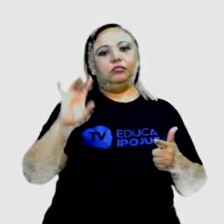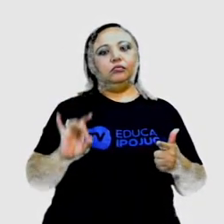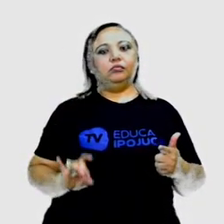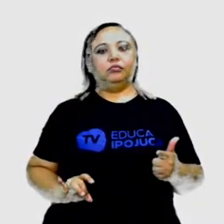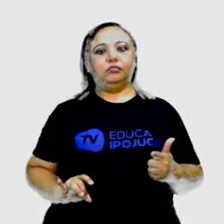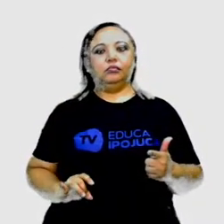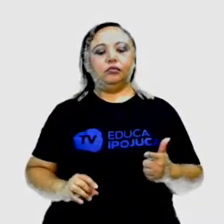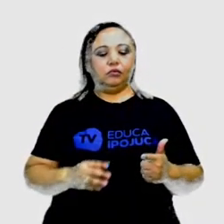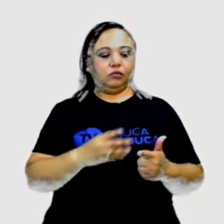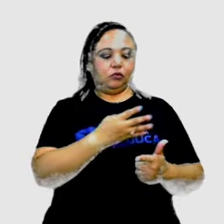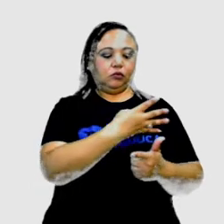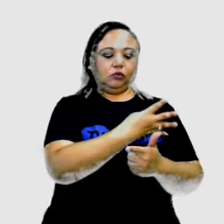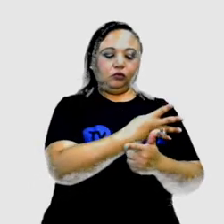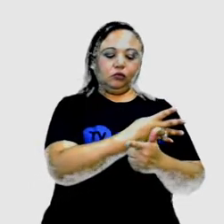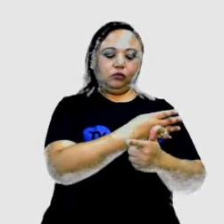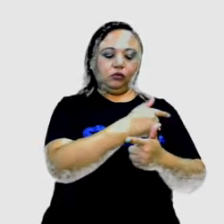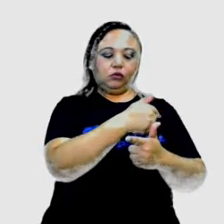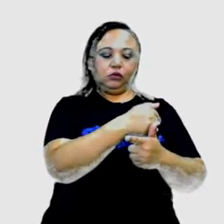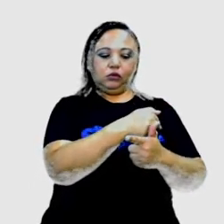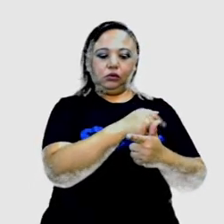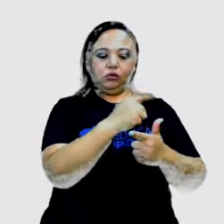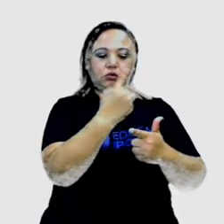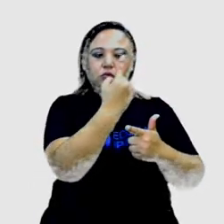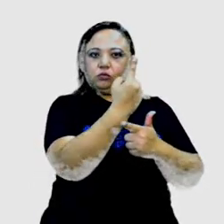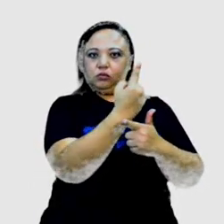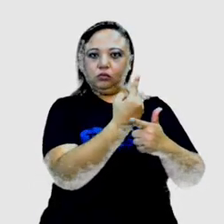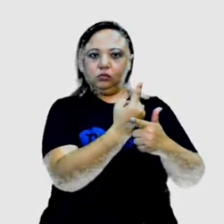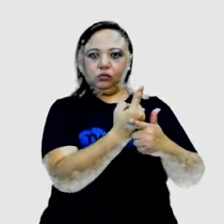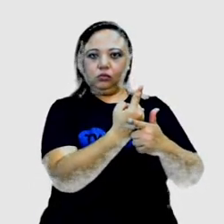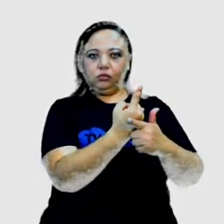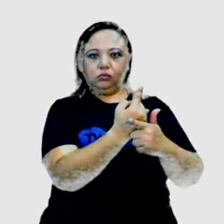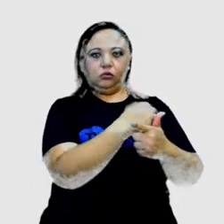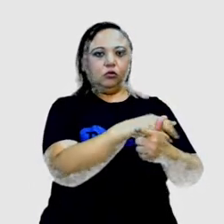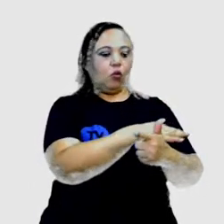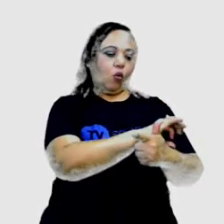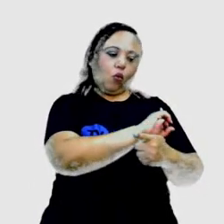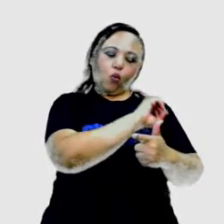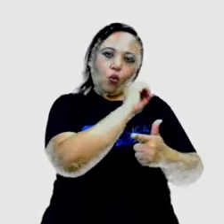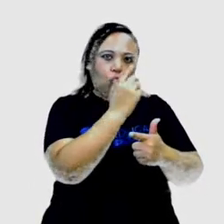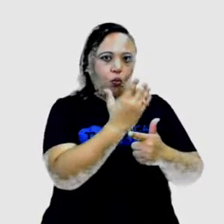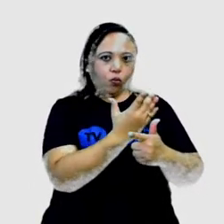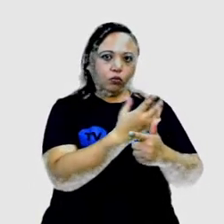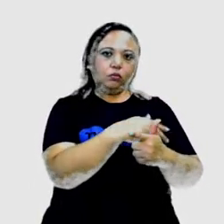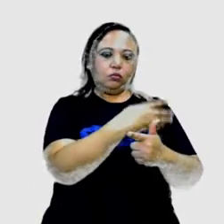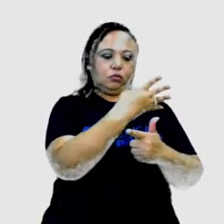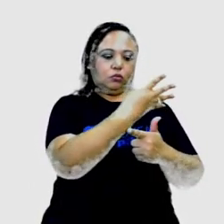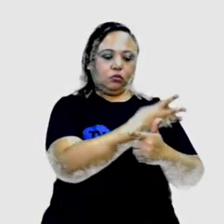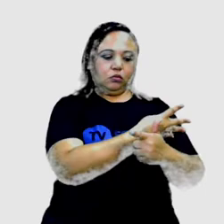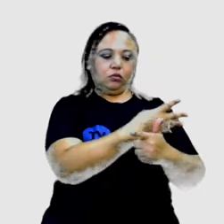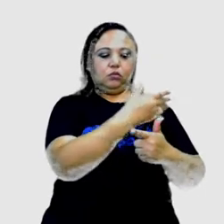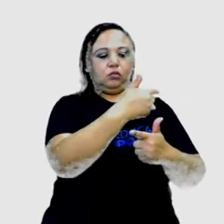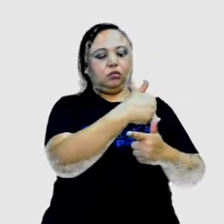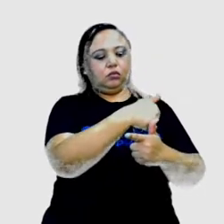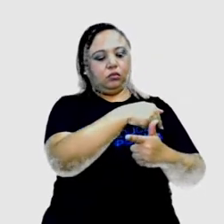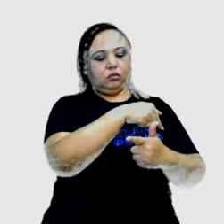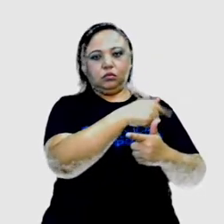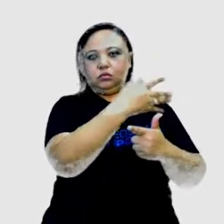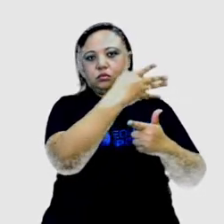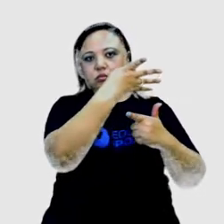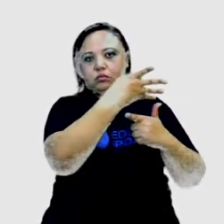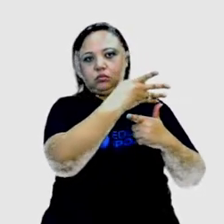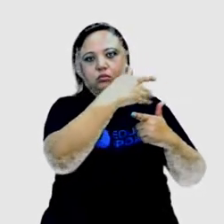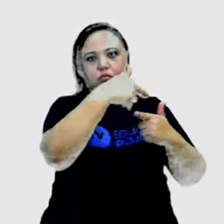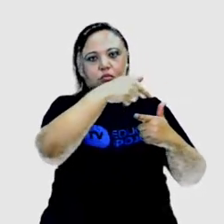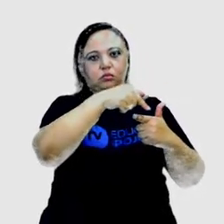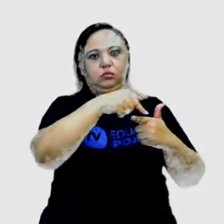só consigo dividir por 1 ou por 47. Tá certo? E aí